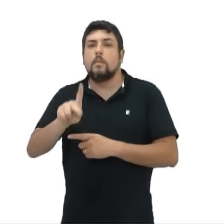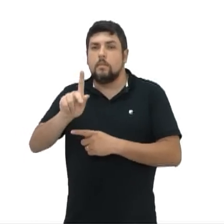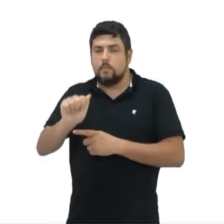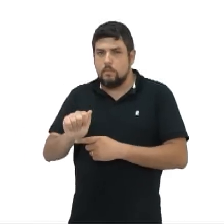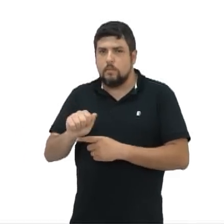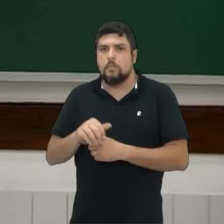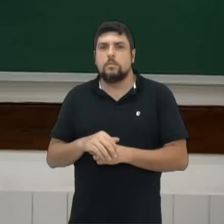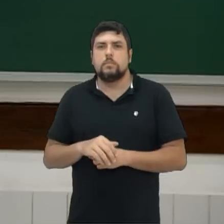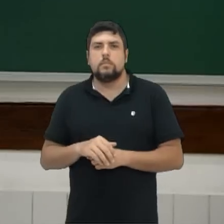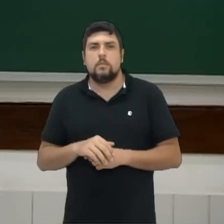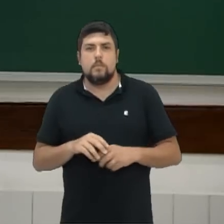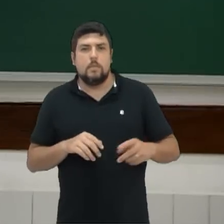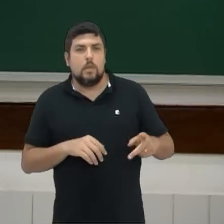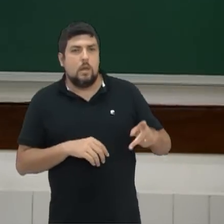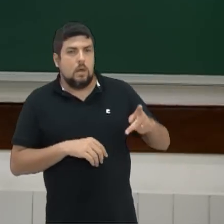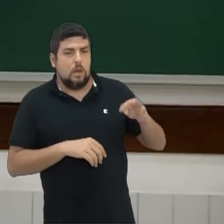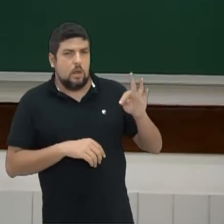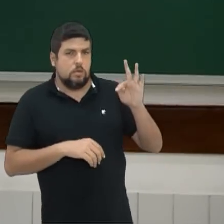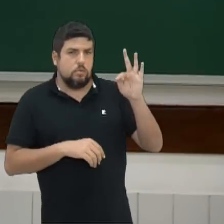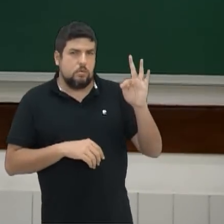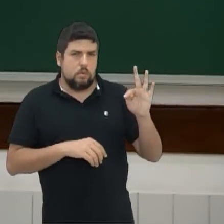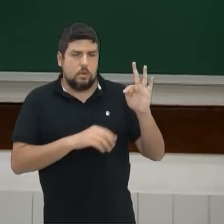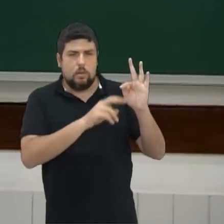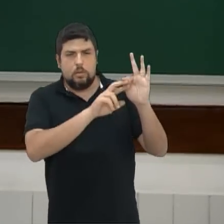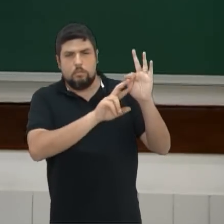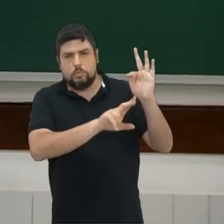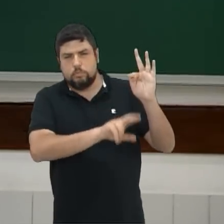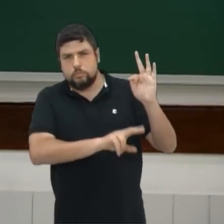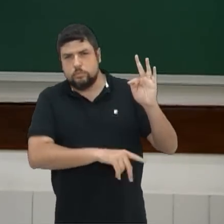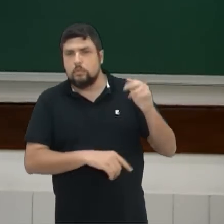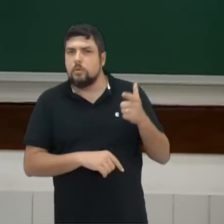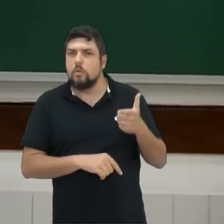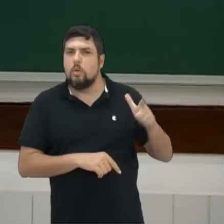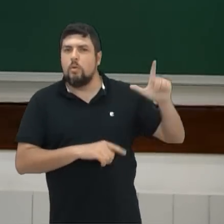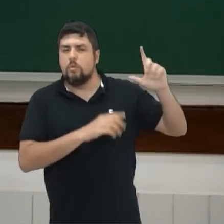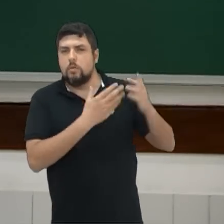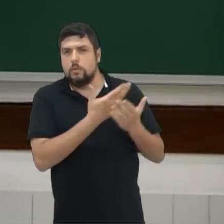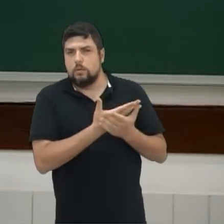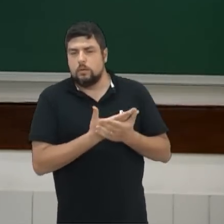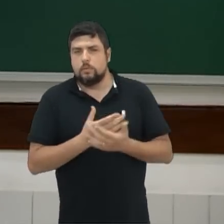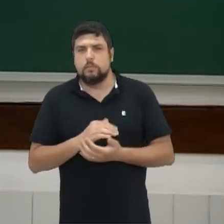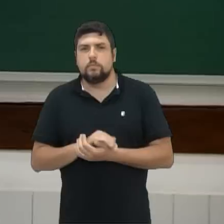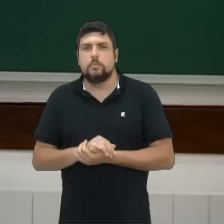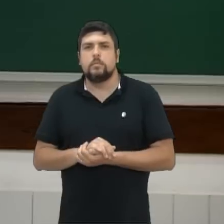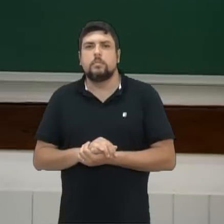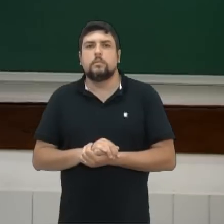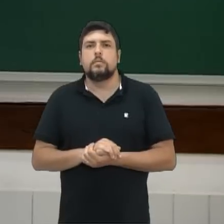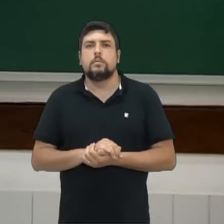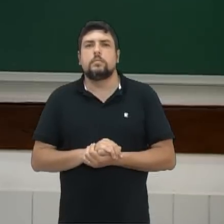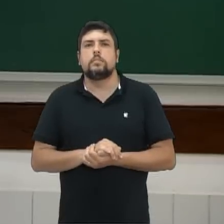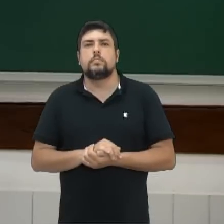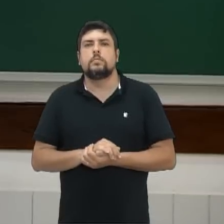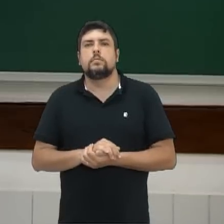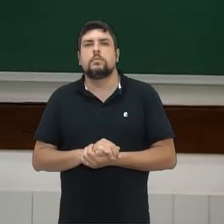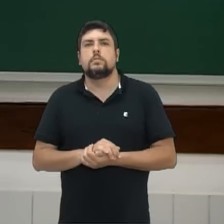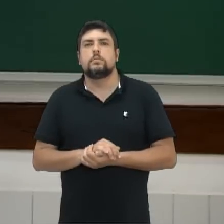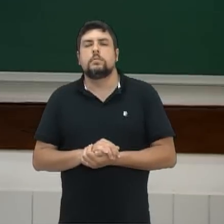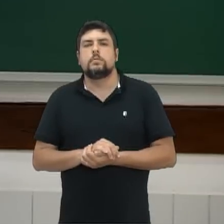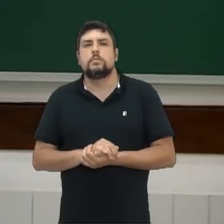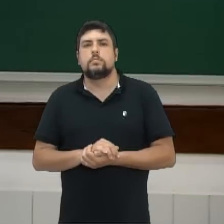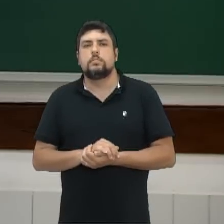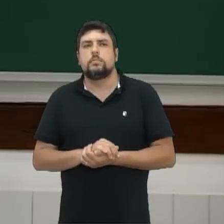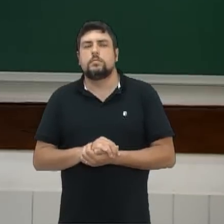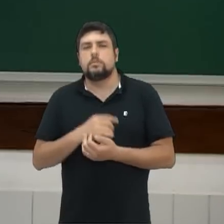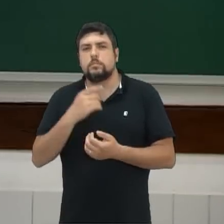e as outras derivadas dela, a gente vai deixar para a próxima aula. Então, vamos ver uma tabelinha de